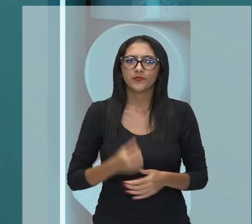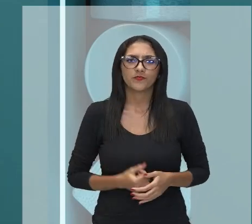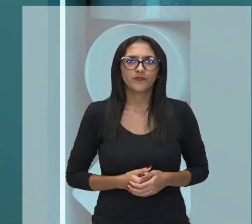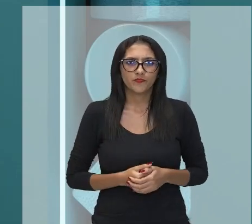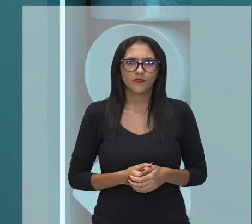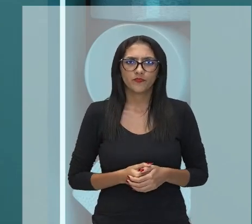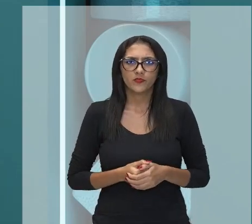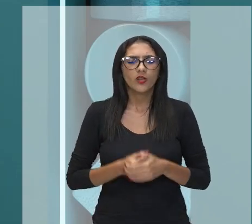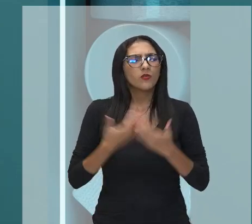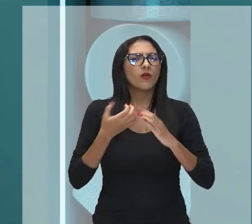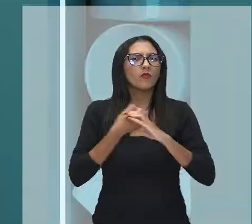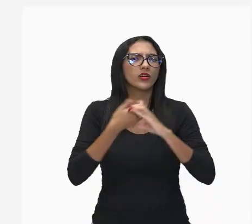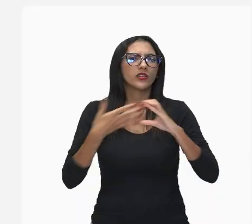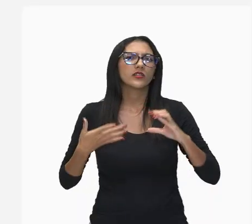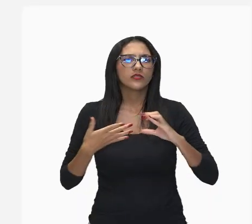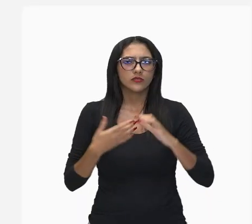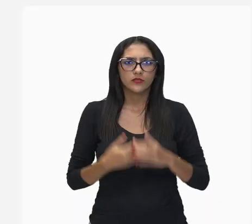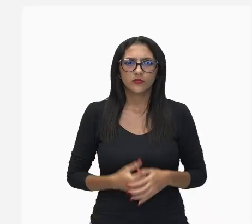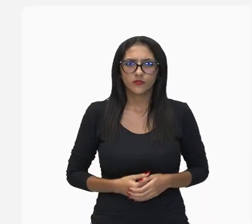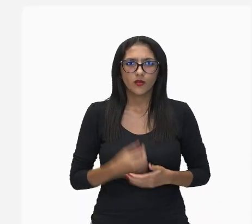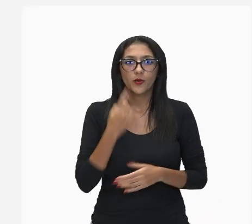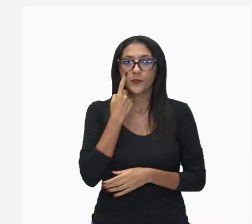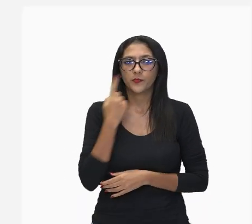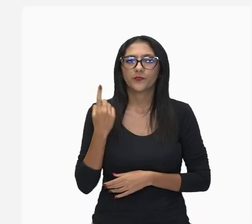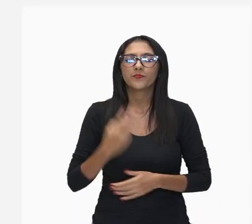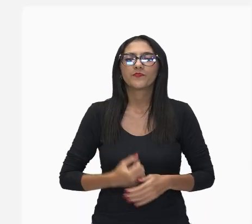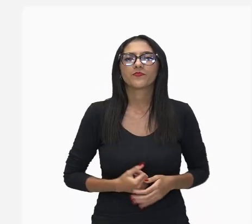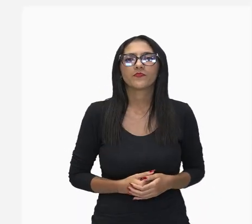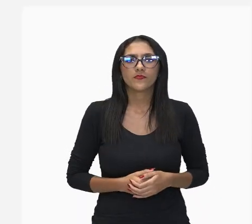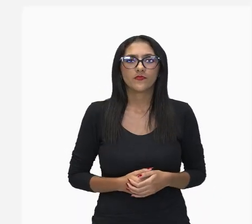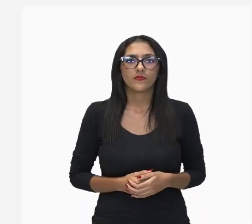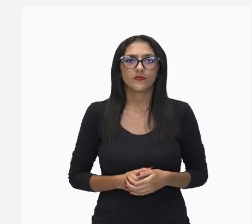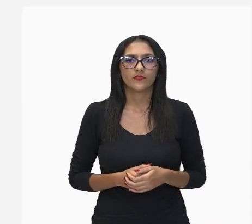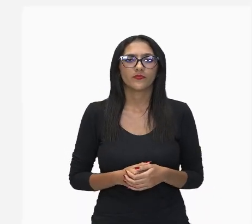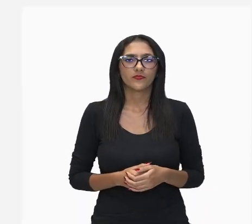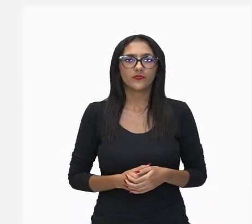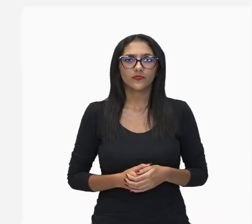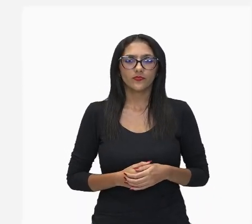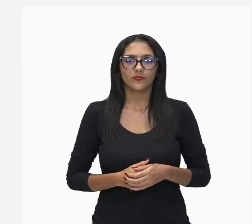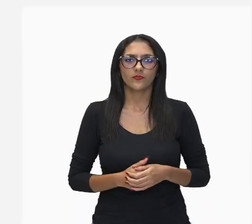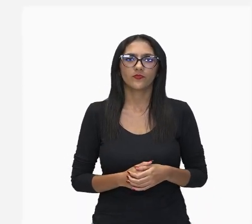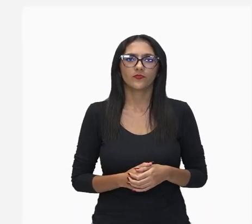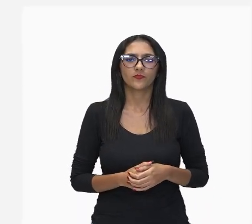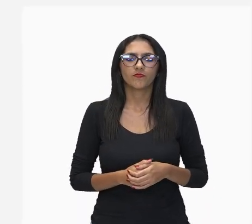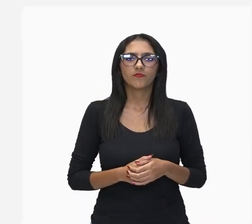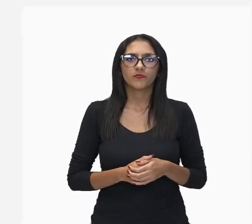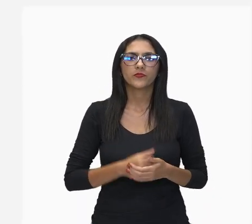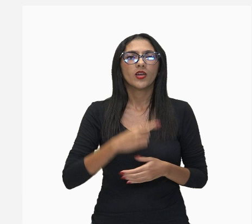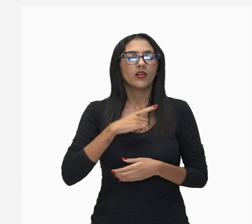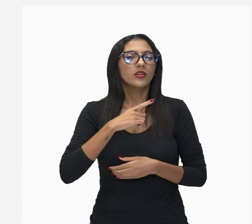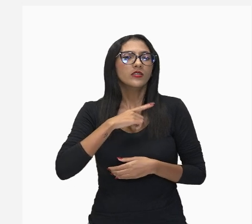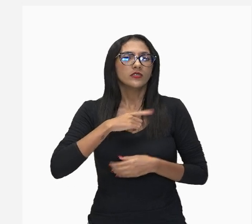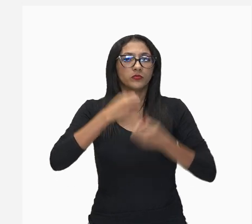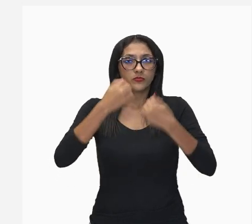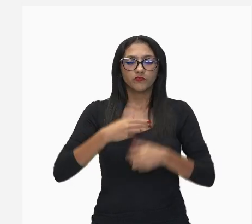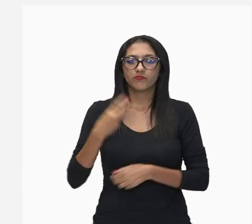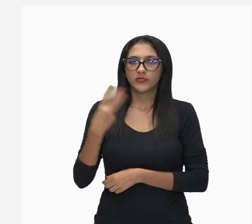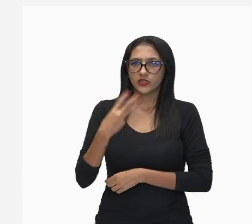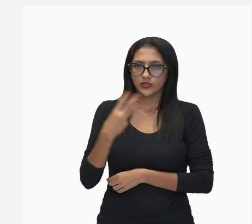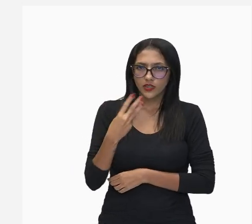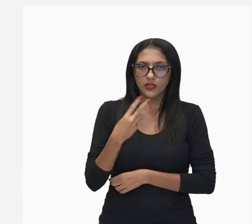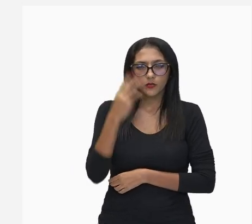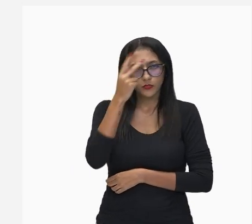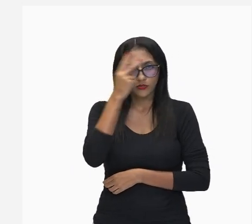marcas linguísticas? Colocando aí para vocês, olha só. Nós vamos ter, geralmente, um discurso narrado em terceira